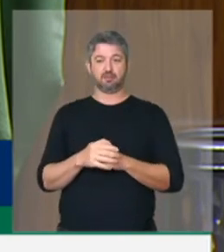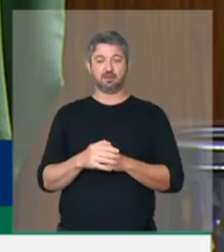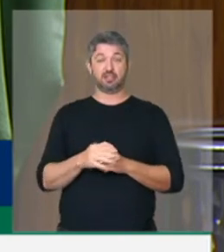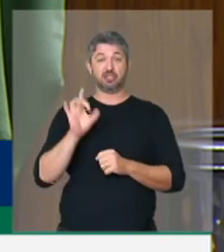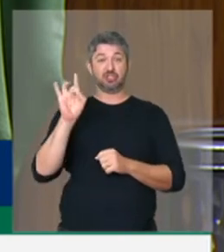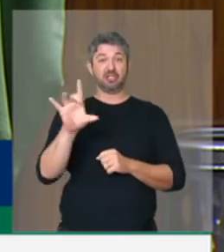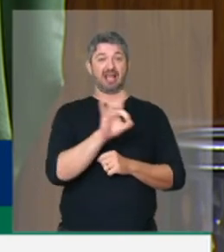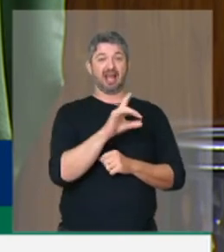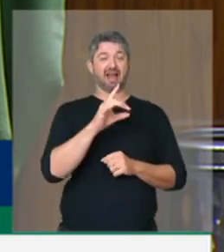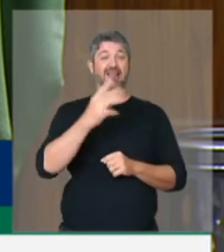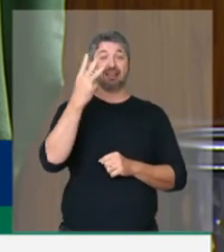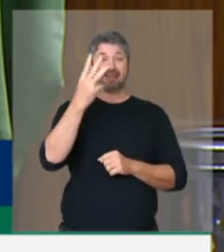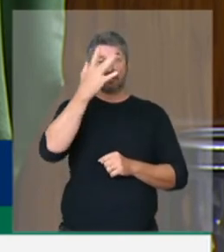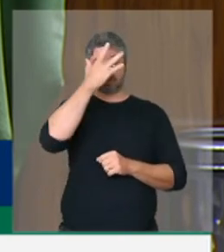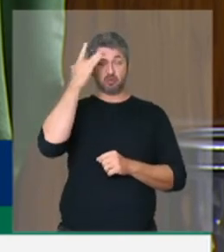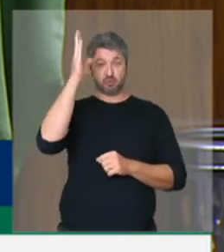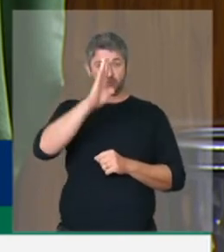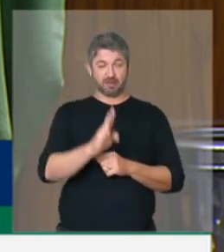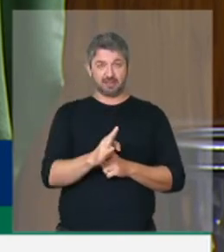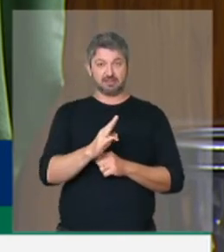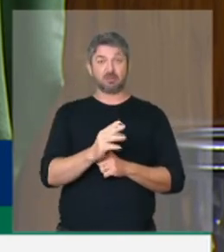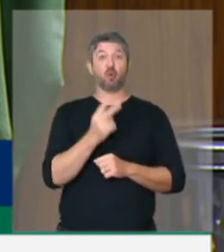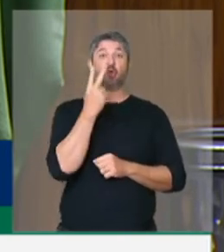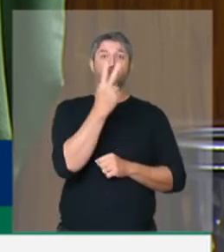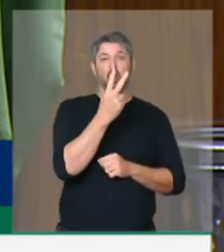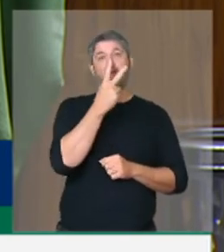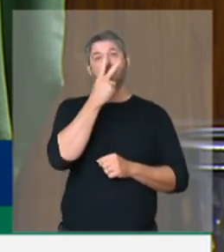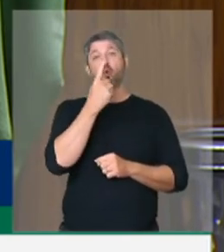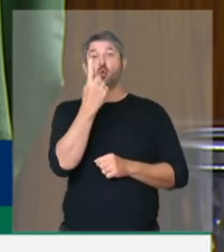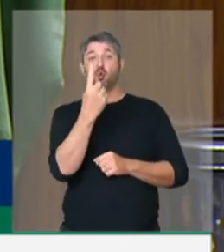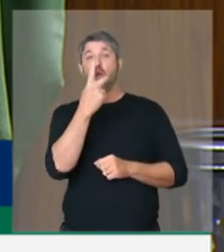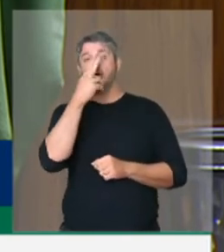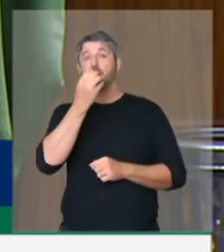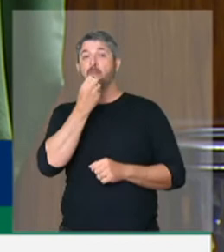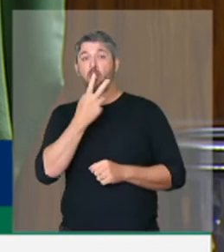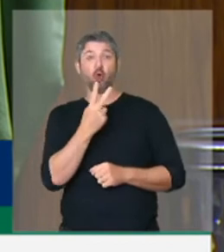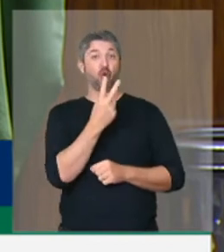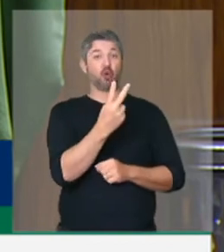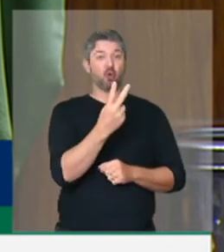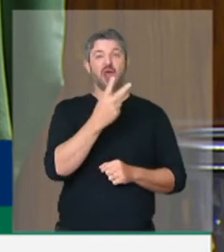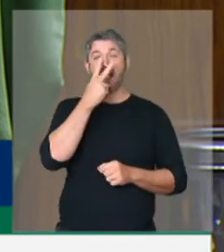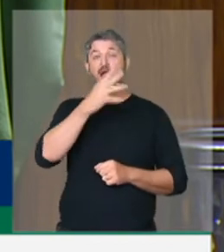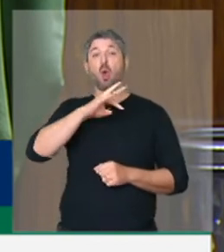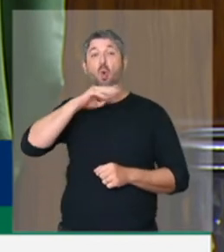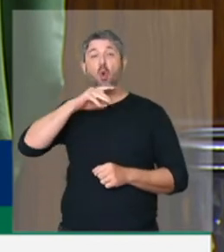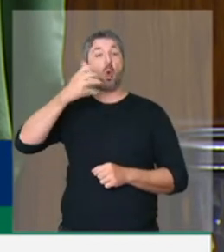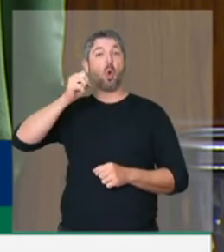2 em cada 3 brasileiros acham o presidente da República ruim ou péssimo.